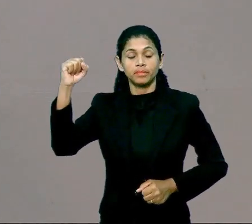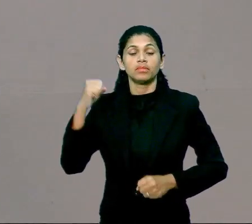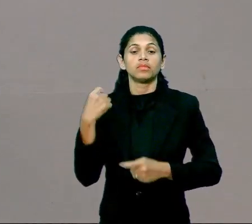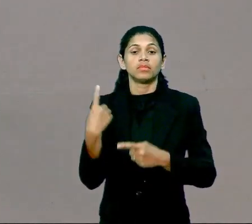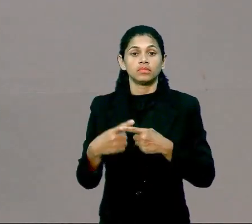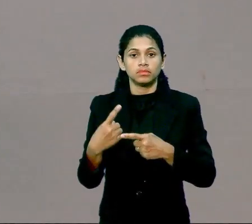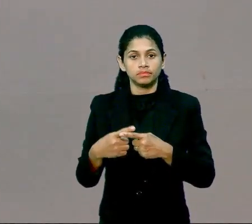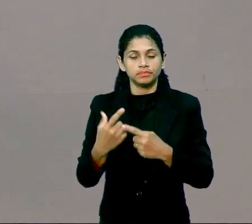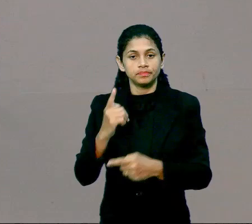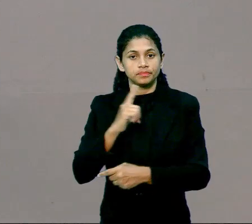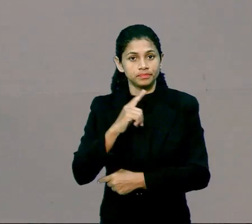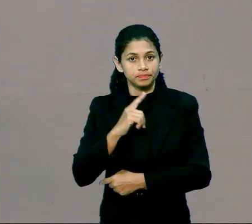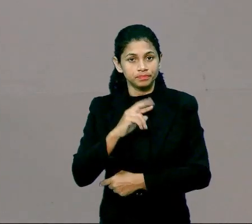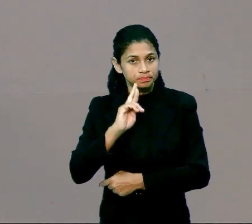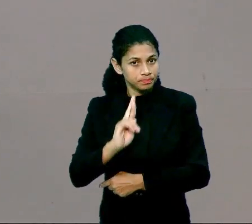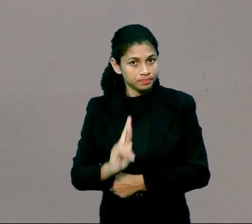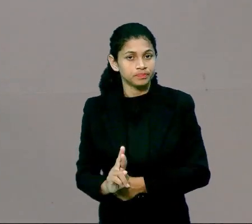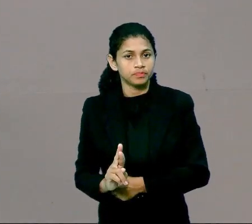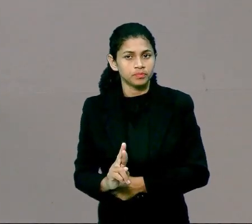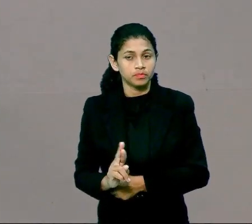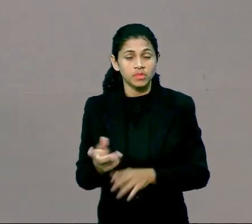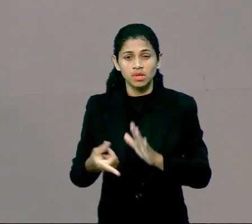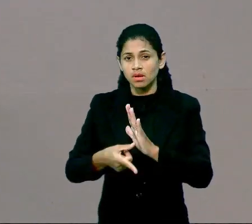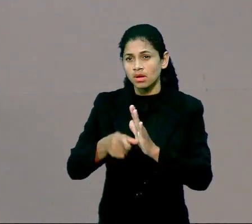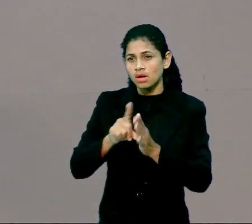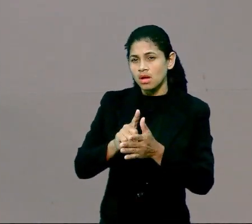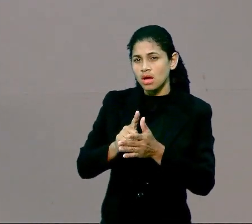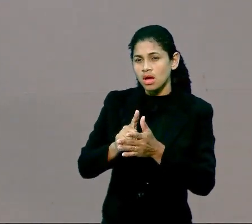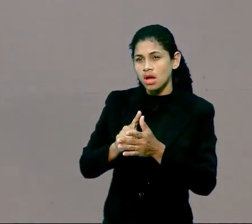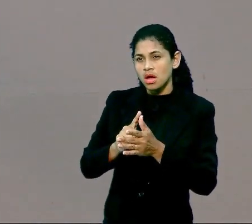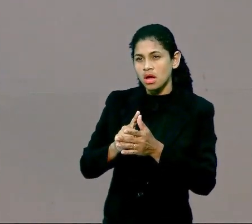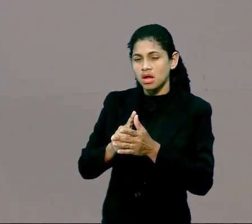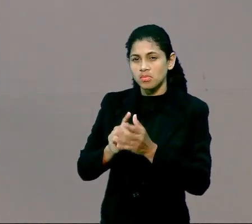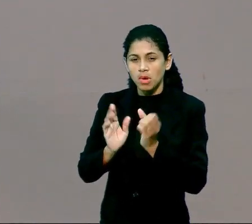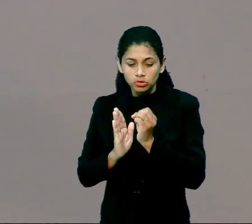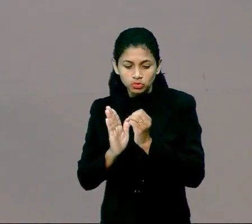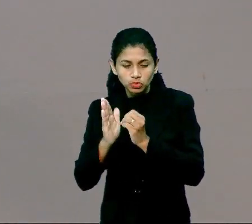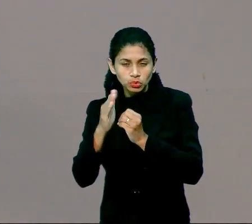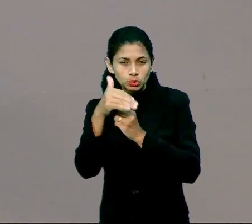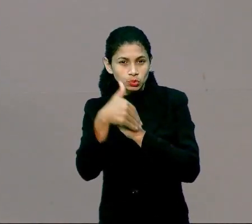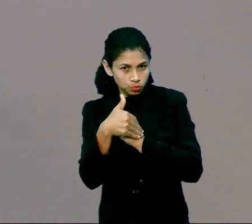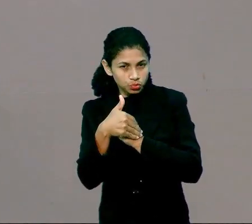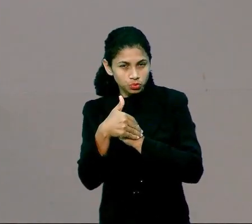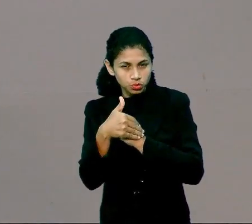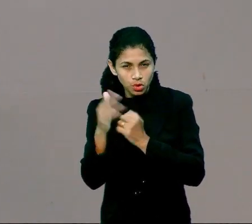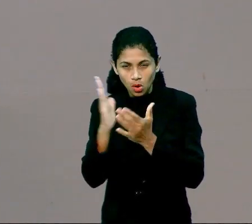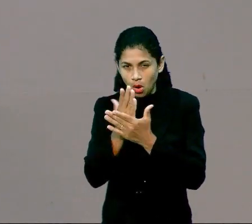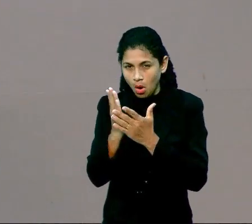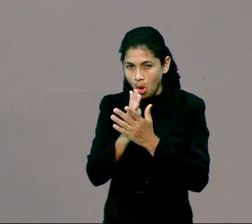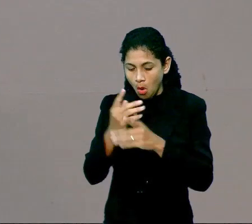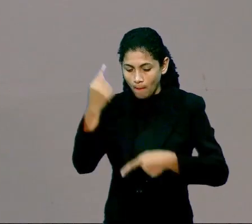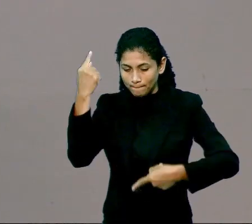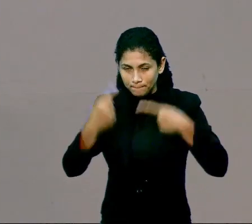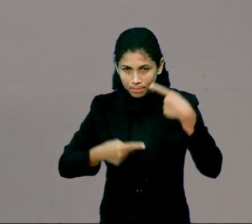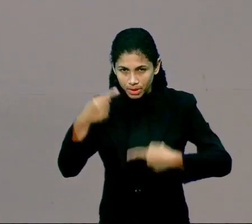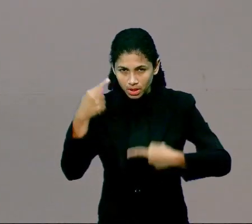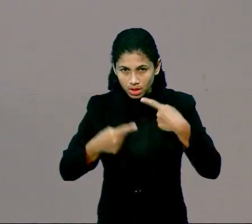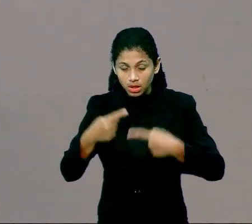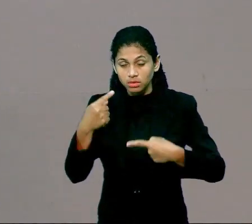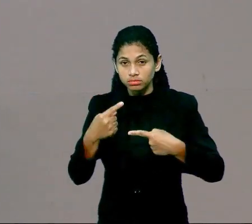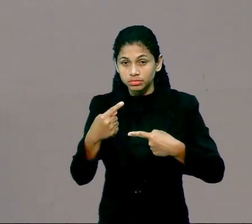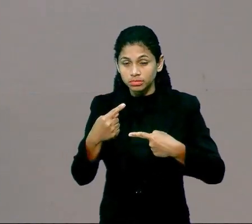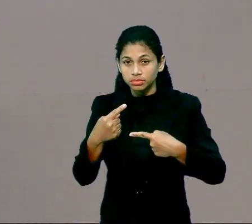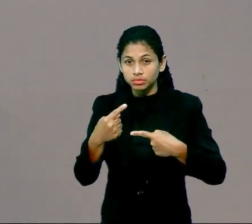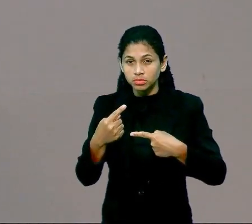gerar resultado. Antigamente era para disfarçar determinada situação da população, política do pão e circo. Atualmente é uma forma